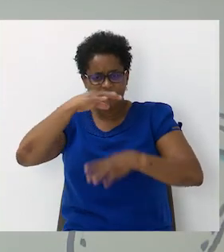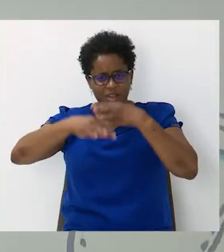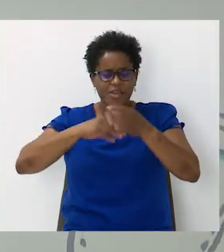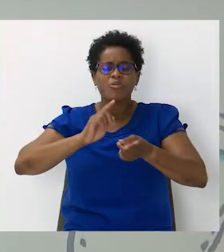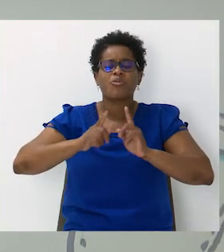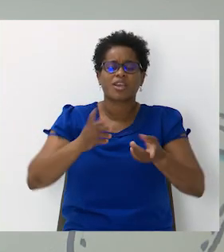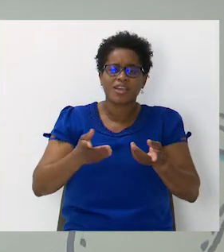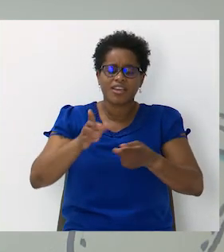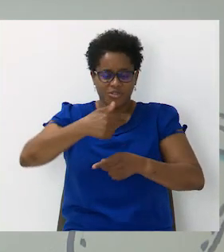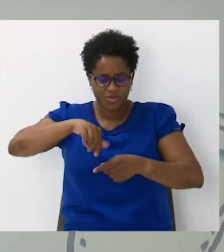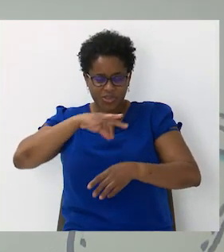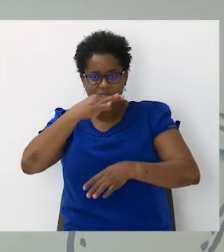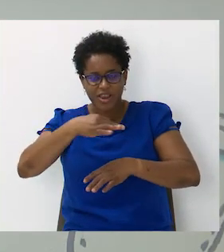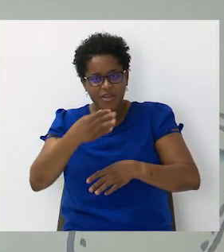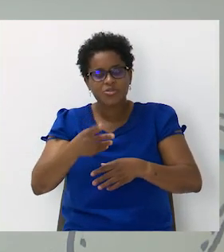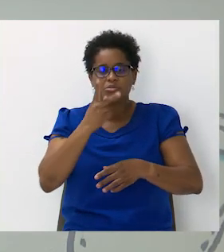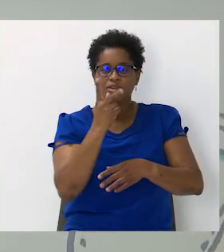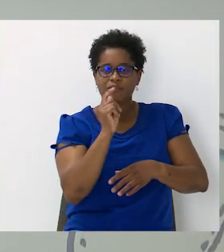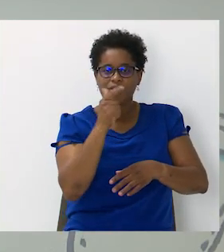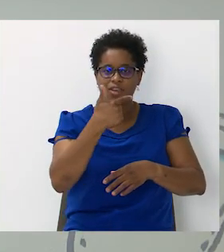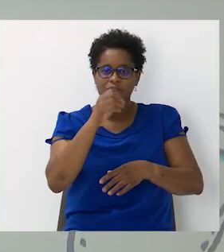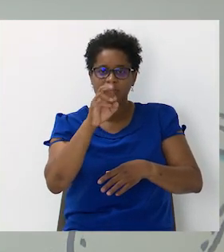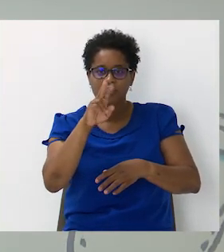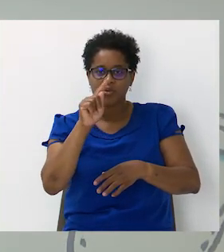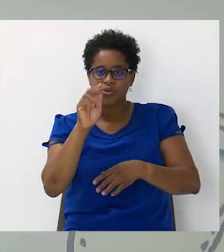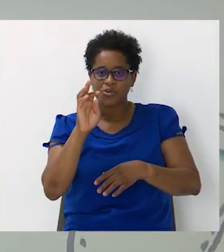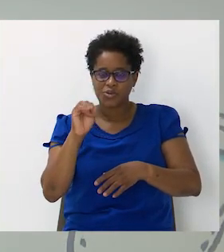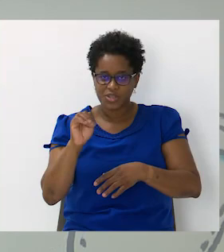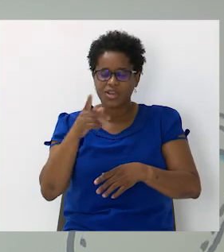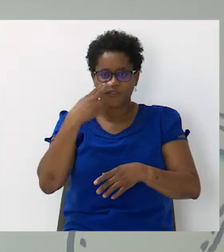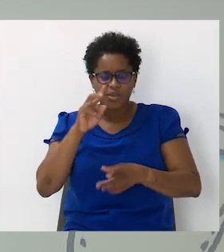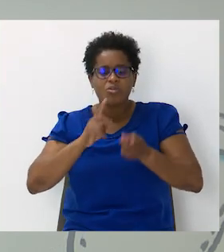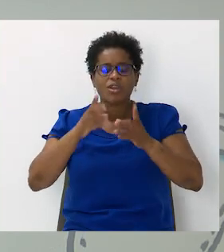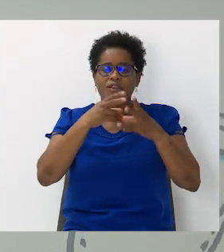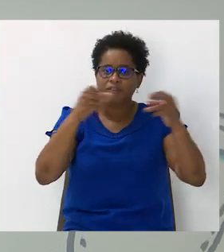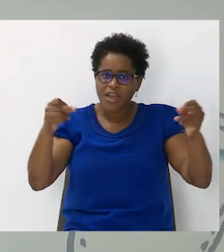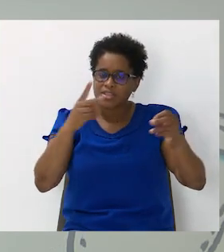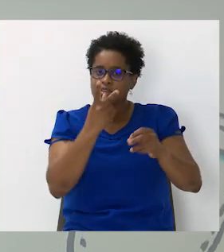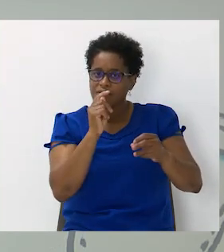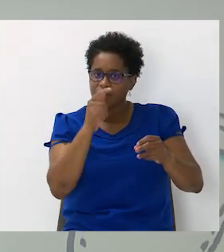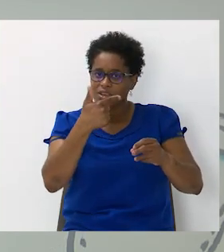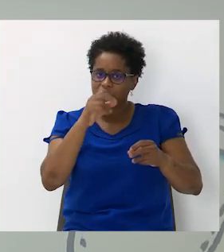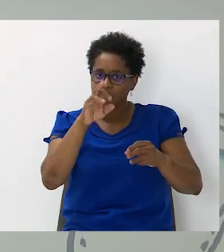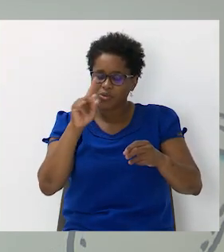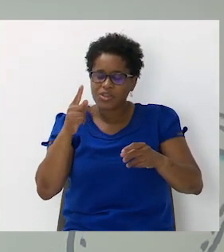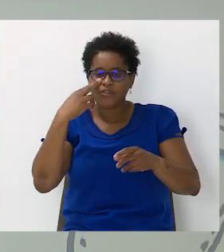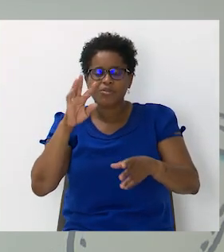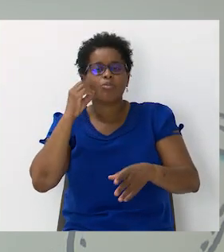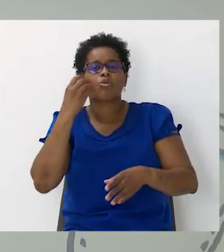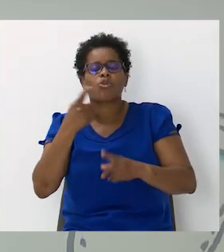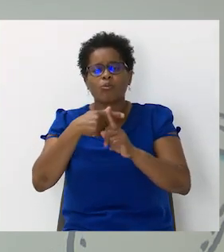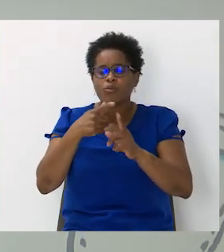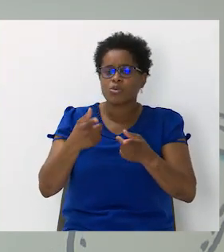quê? Falamos sobre vetores. Vimos noção básica de vetores e vimos como operar